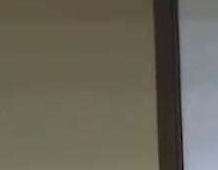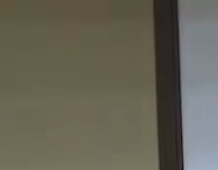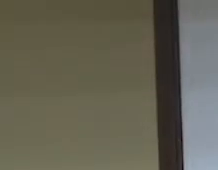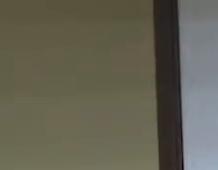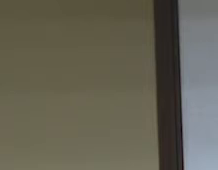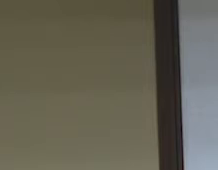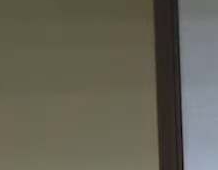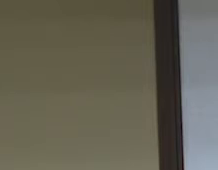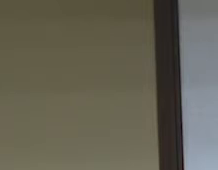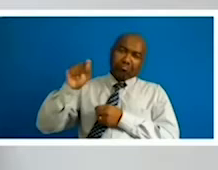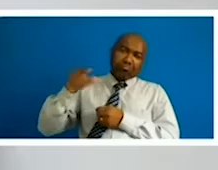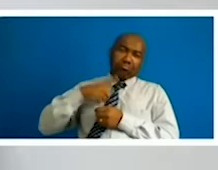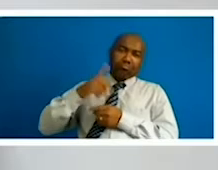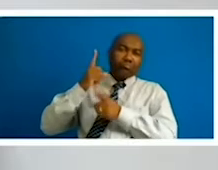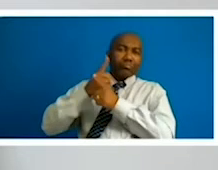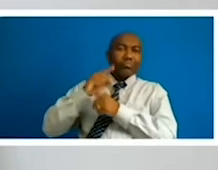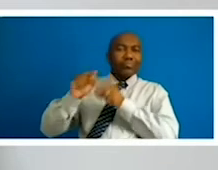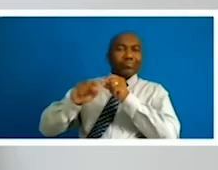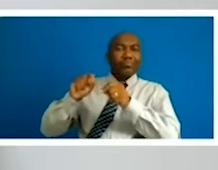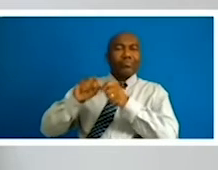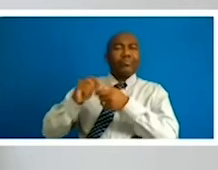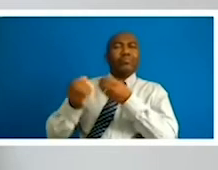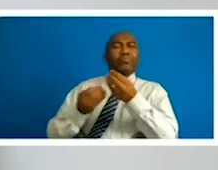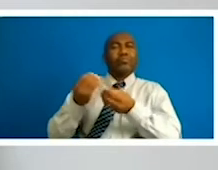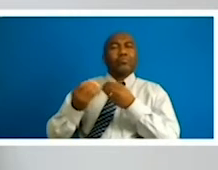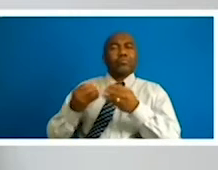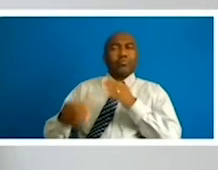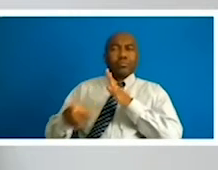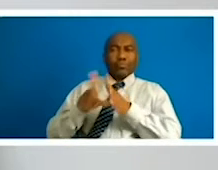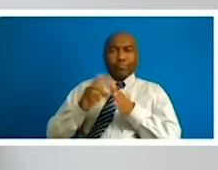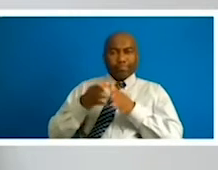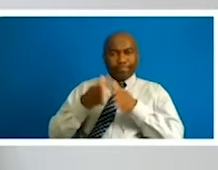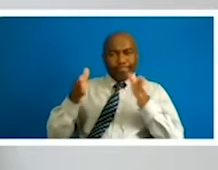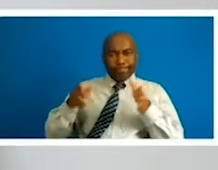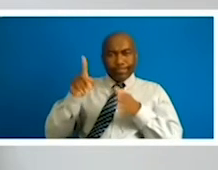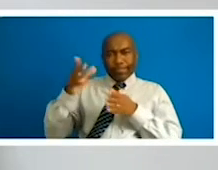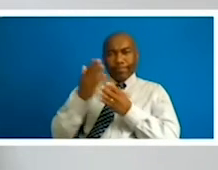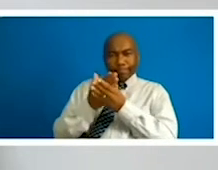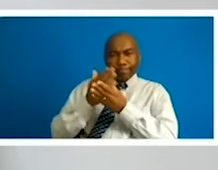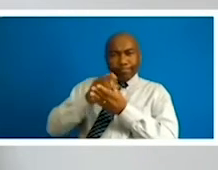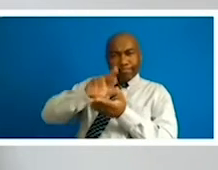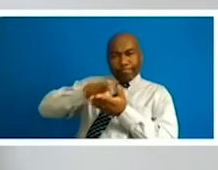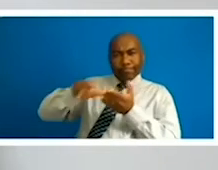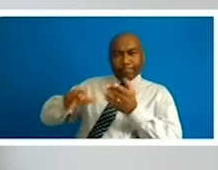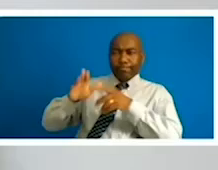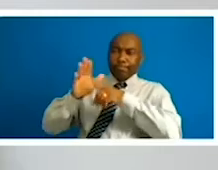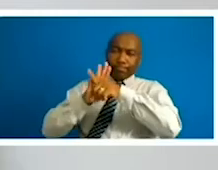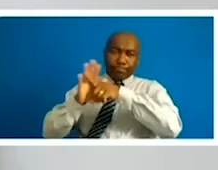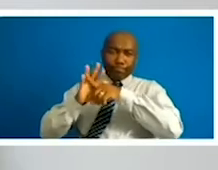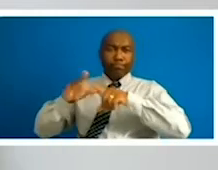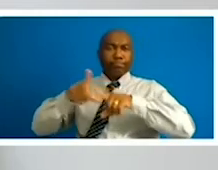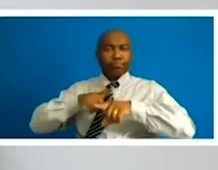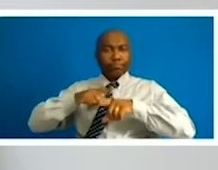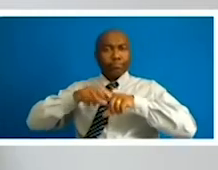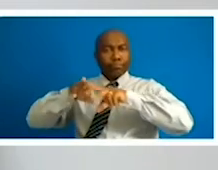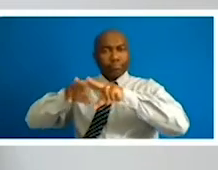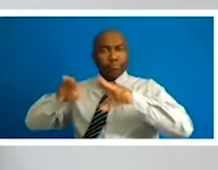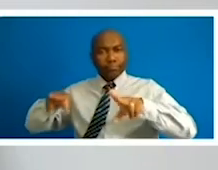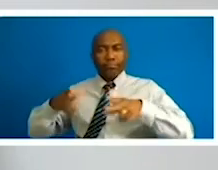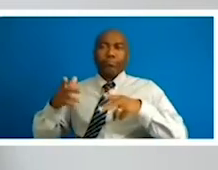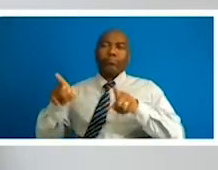o pleno do TSE julgou procedente uma representação de natureza externa instaurada para apurar irregularidades